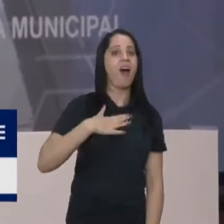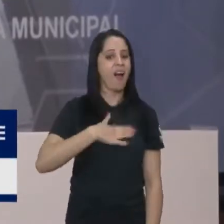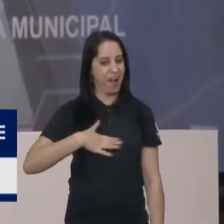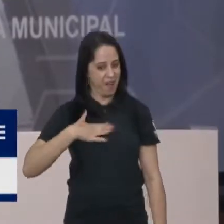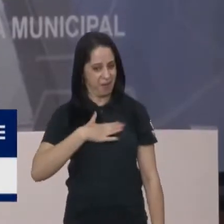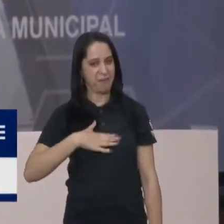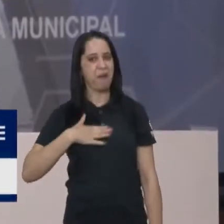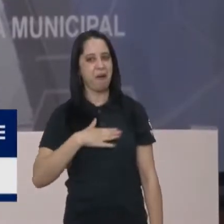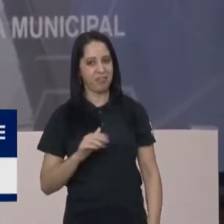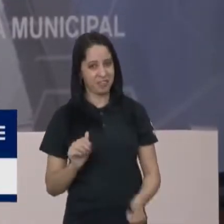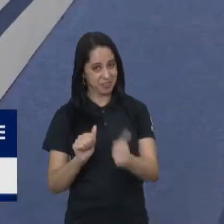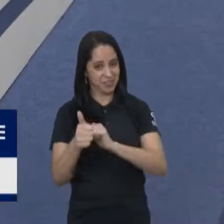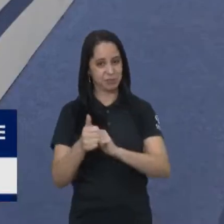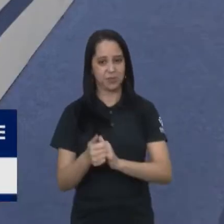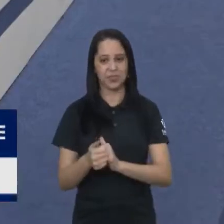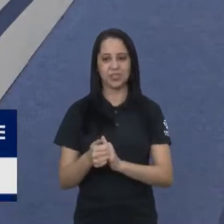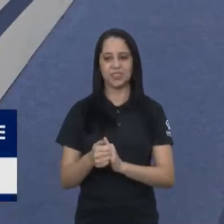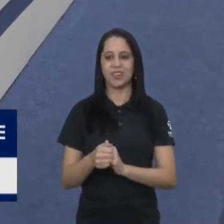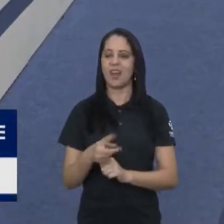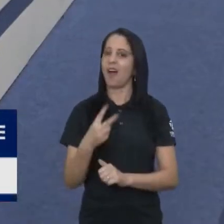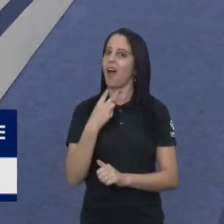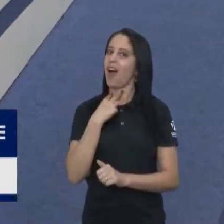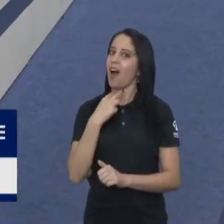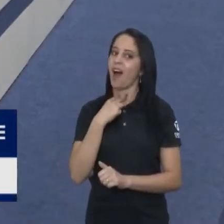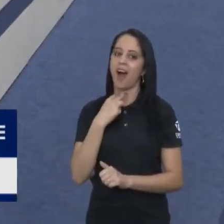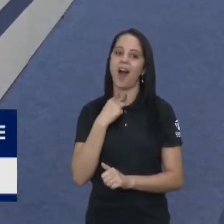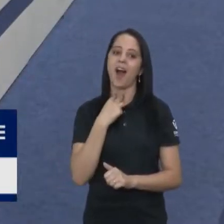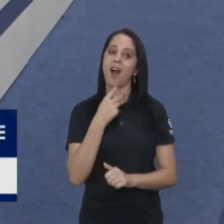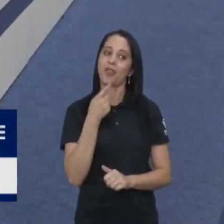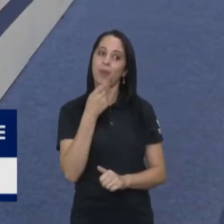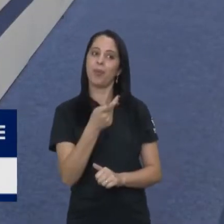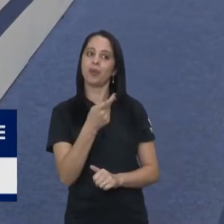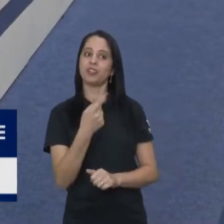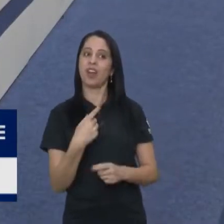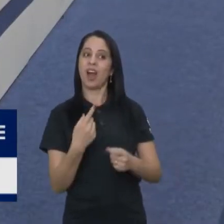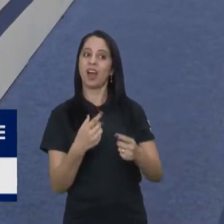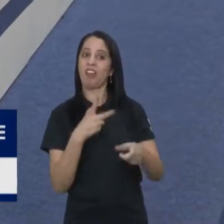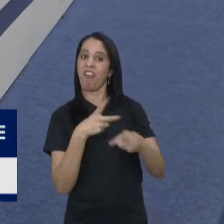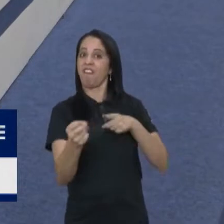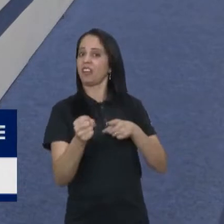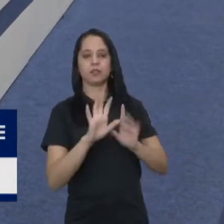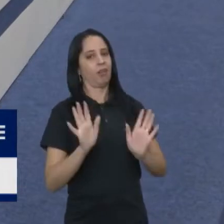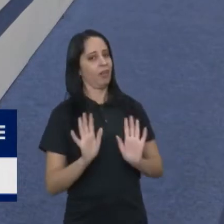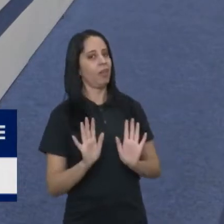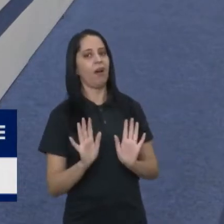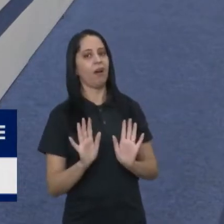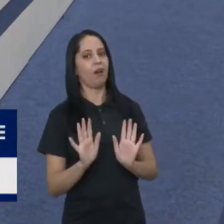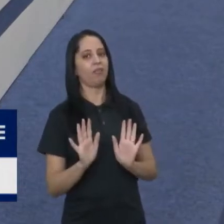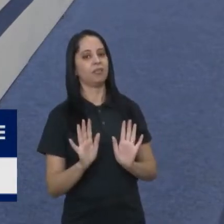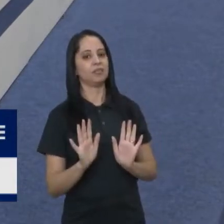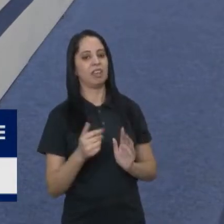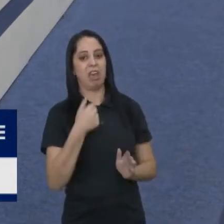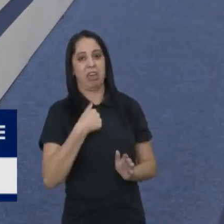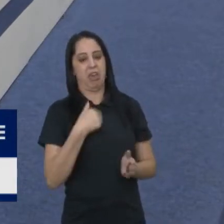Só não pode falar que ganhou de mim alguma vez, hein, doutor? Você e o Pedro são dois que me desafiam no tênis faz